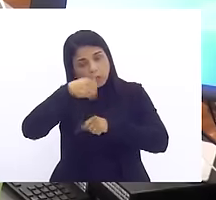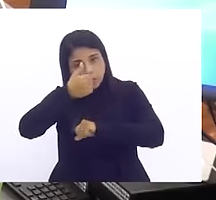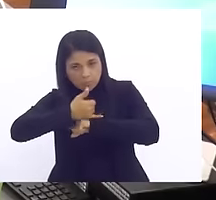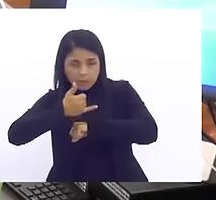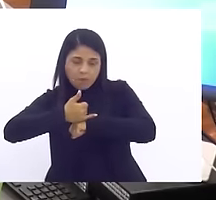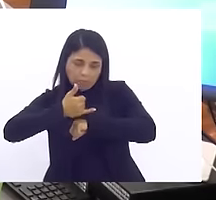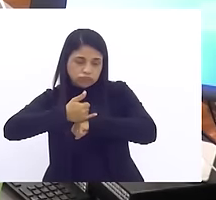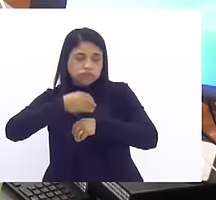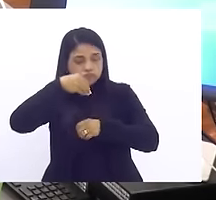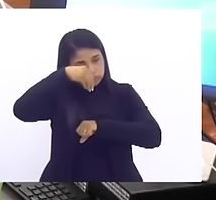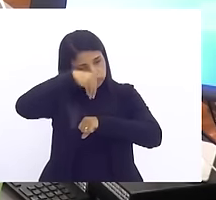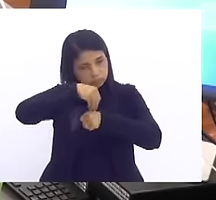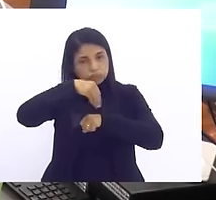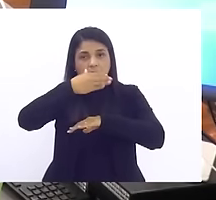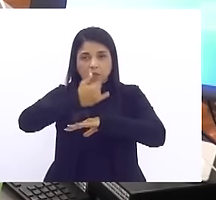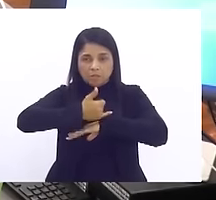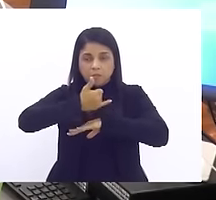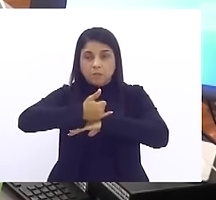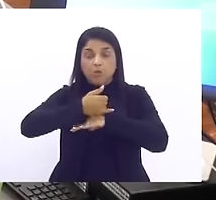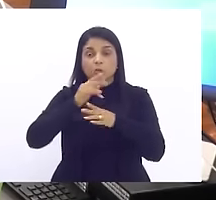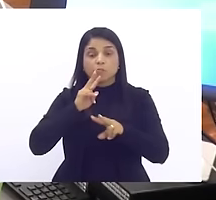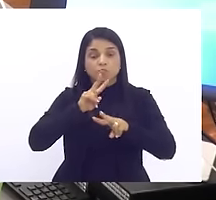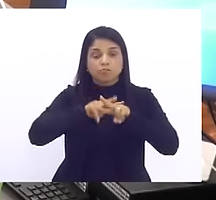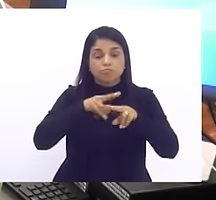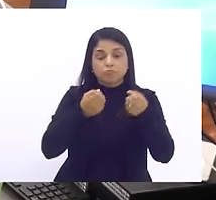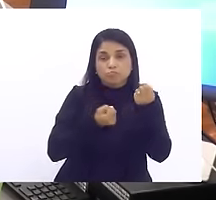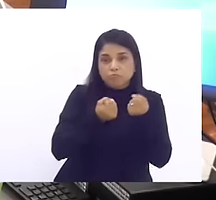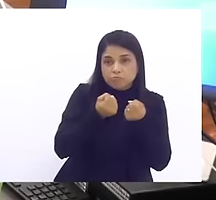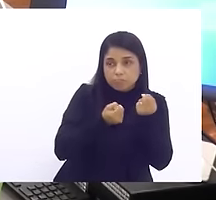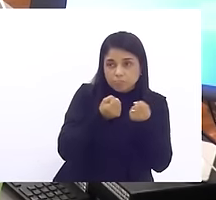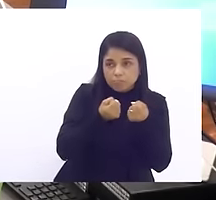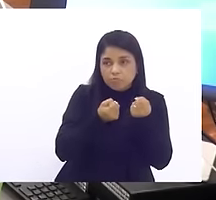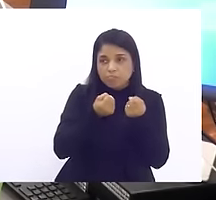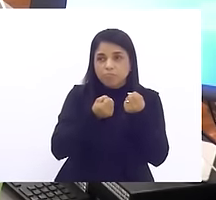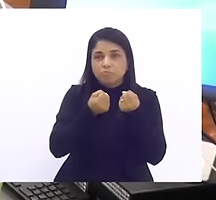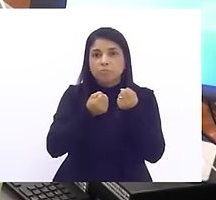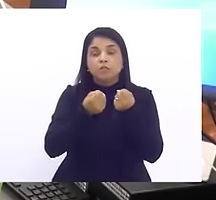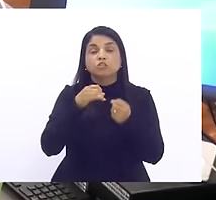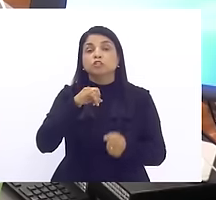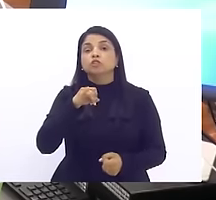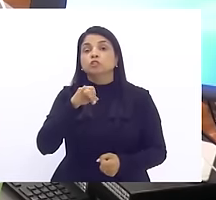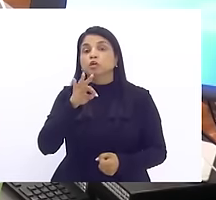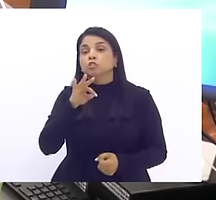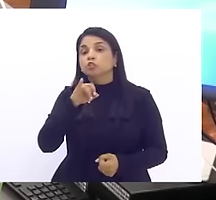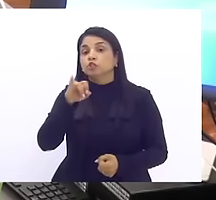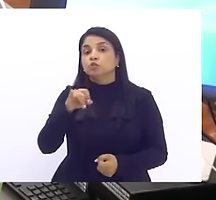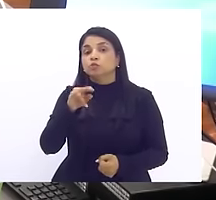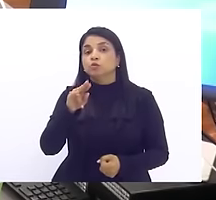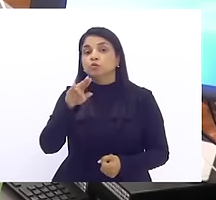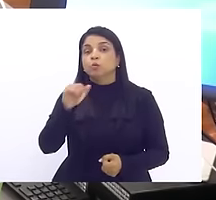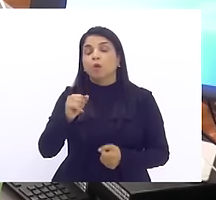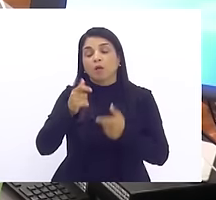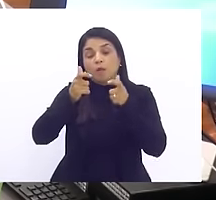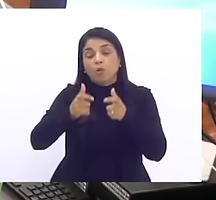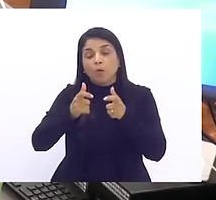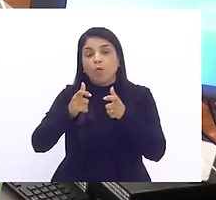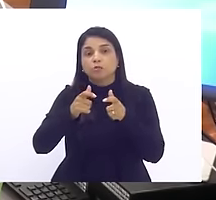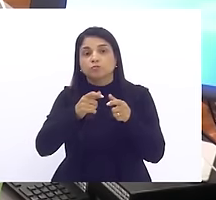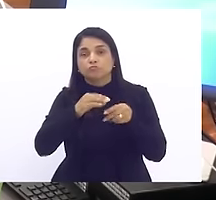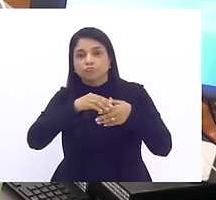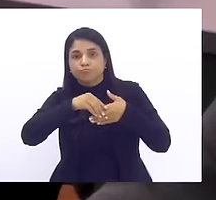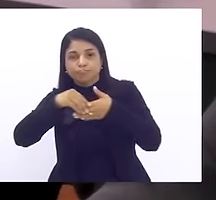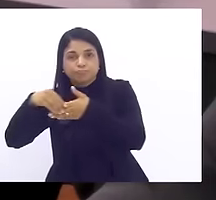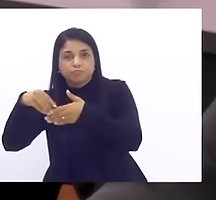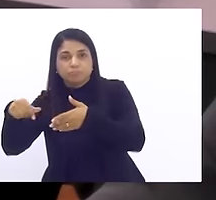tá então quando o veículo é apreendido na Tijuca o senhor leva para onde aí vai